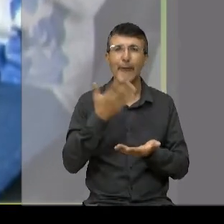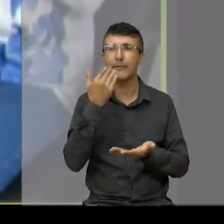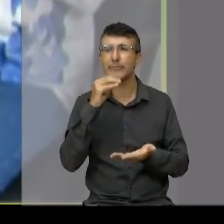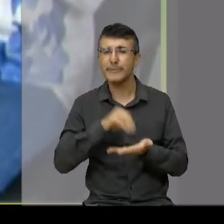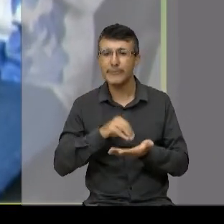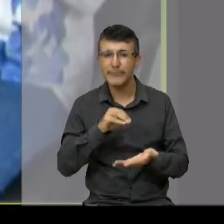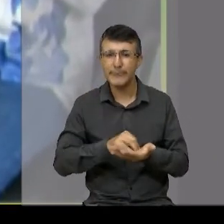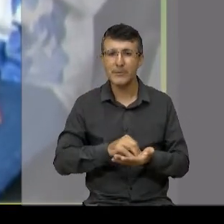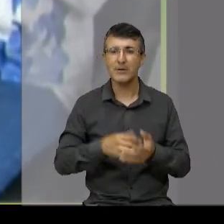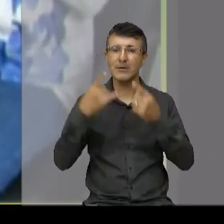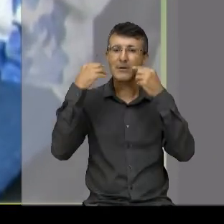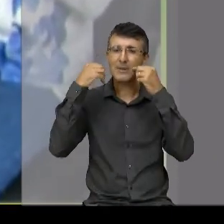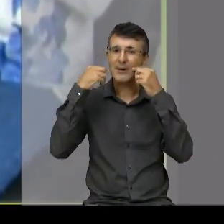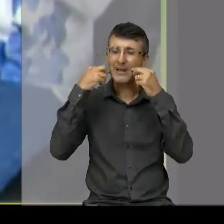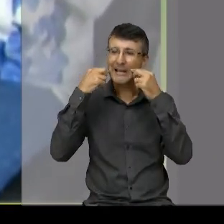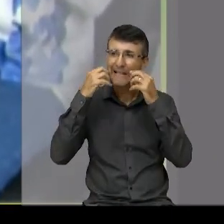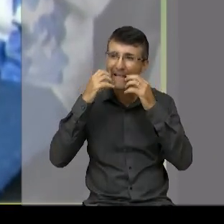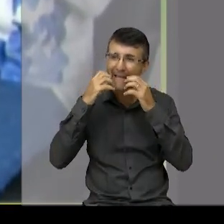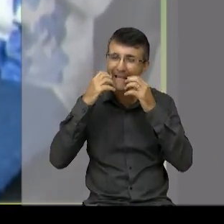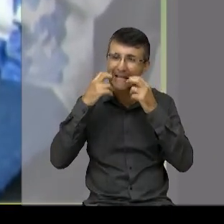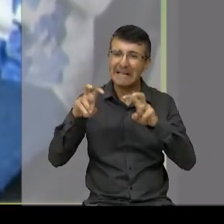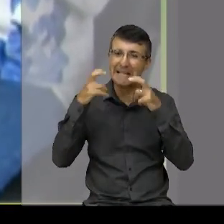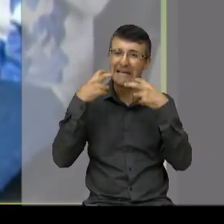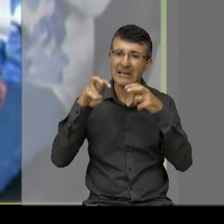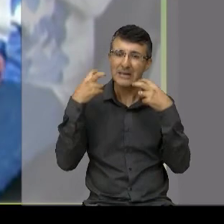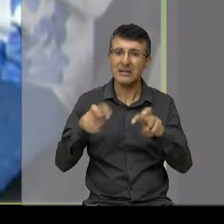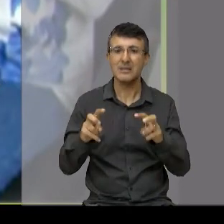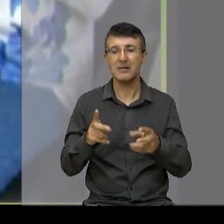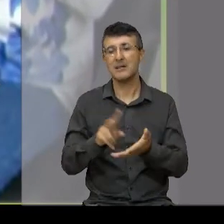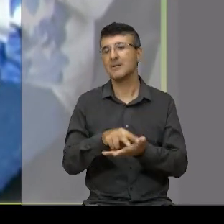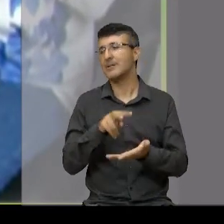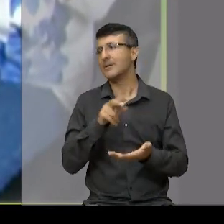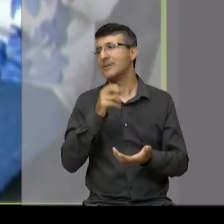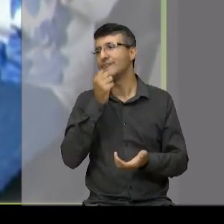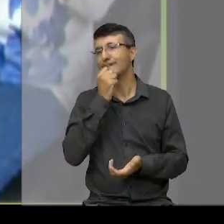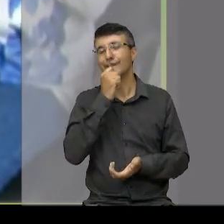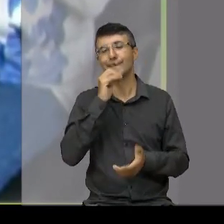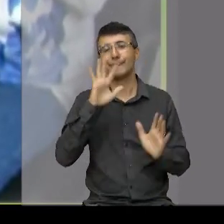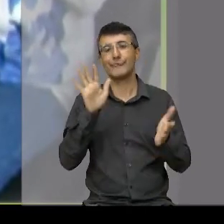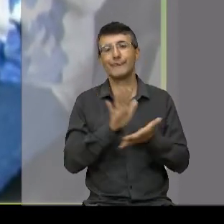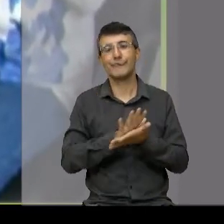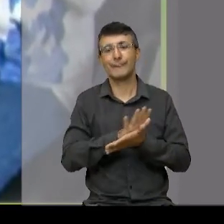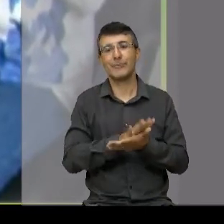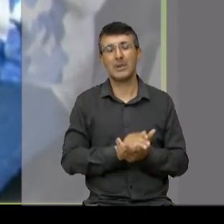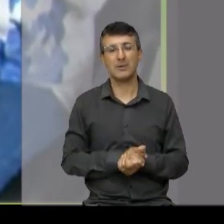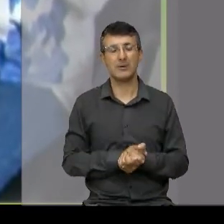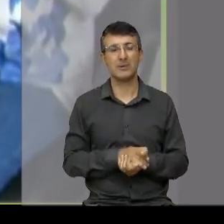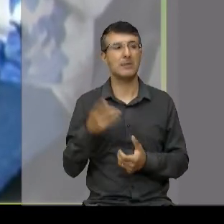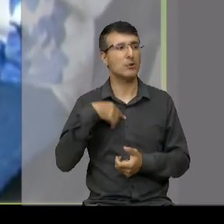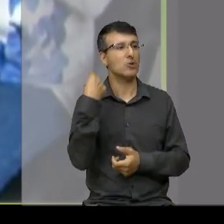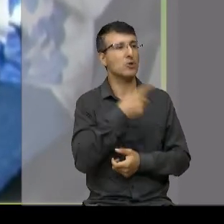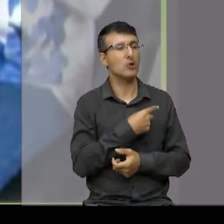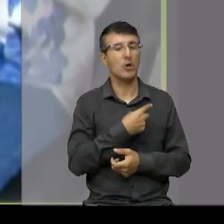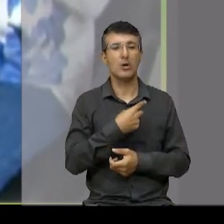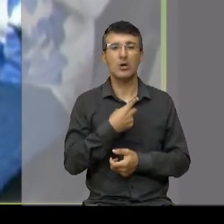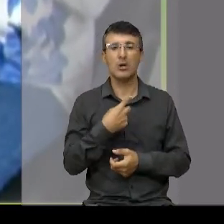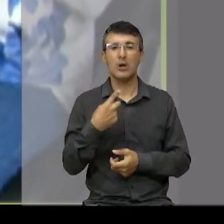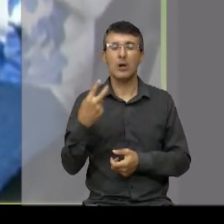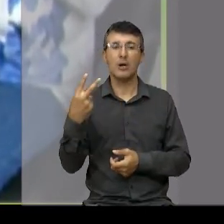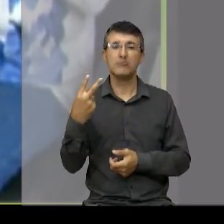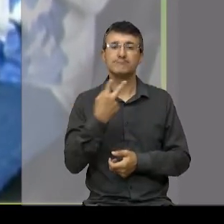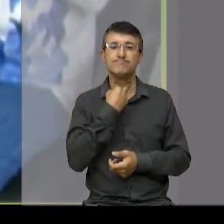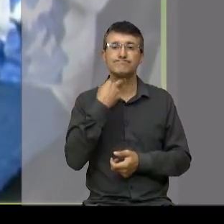por vocês aí, no gabinete, depois eu mando para vocês os dados, porque eu acho que nós não podemos parar. Espero que seja um